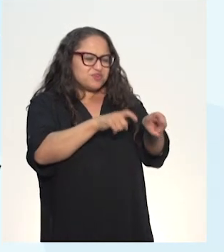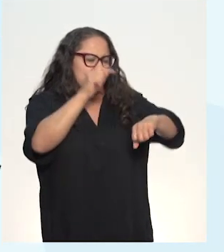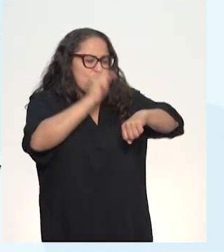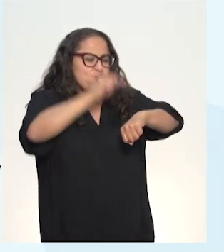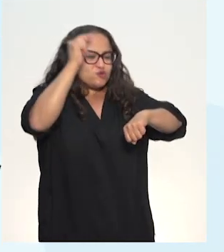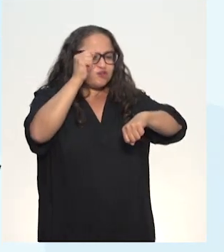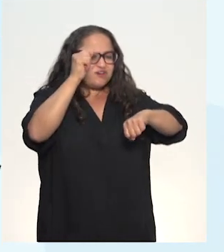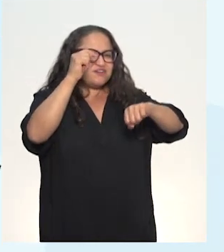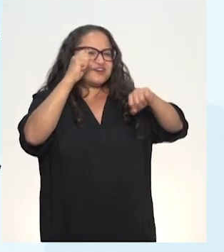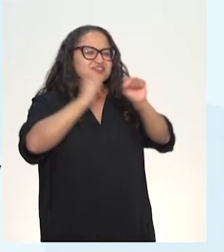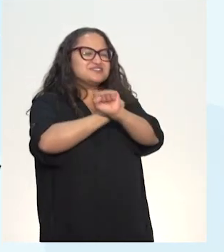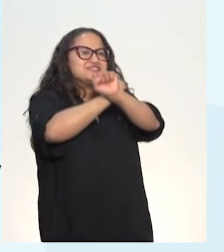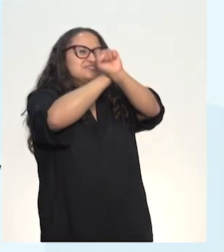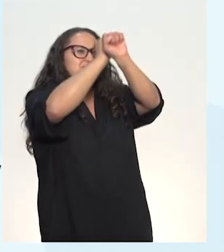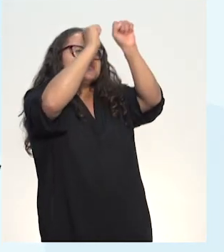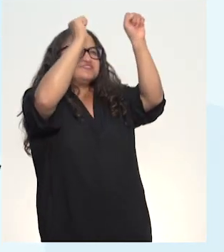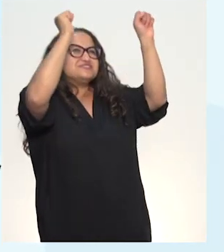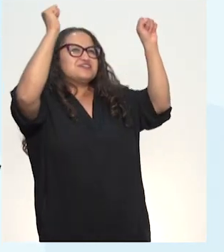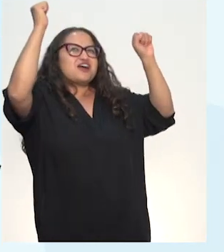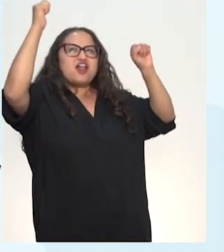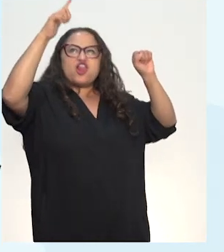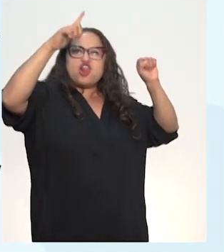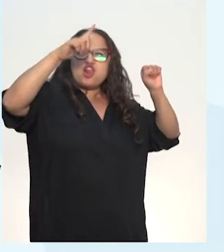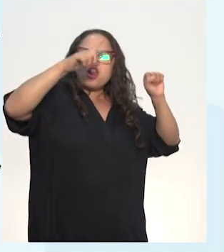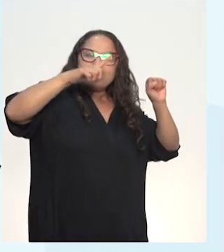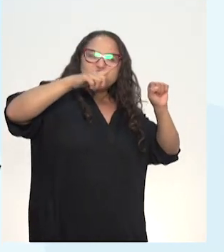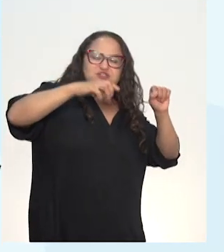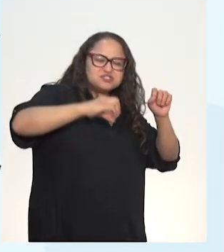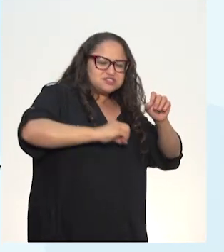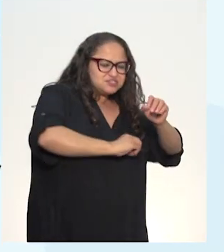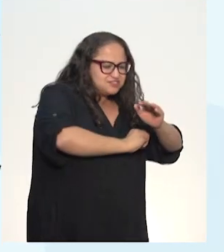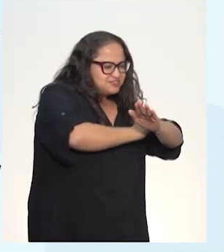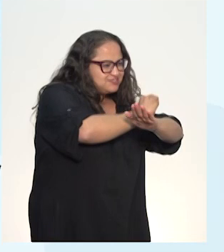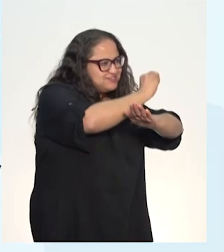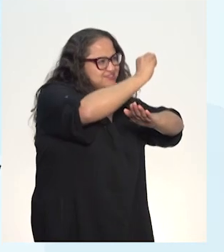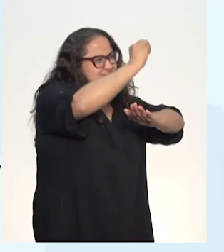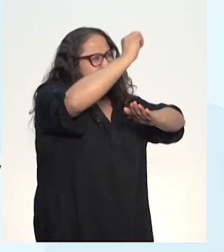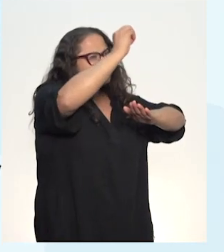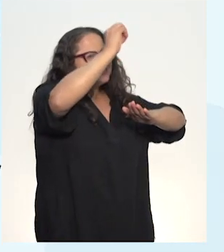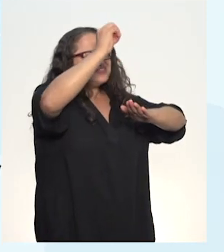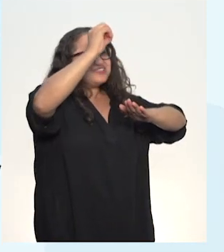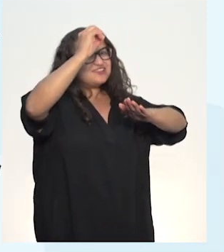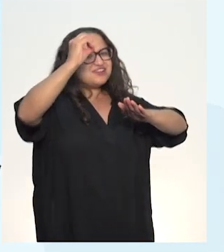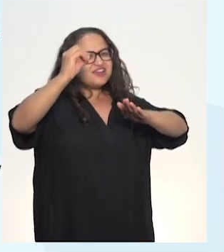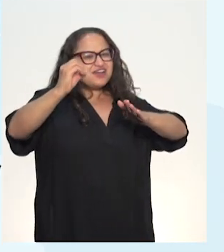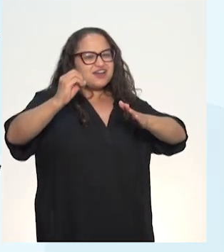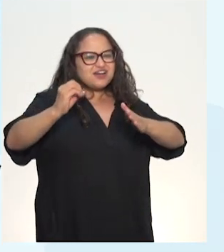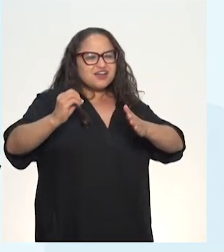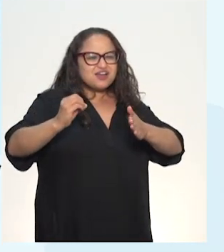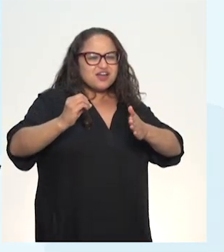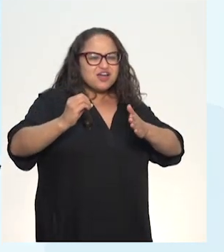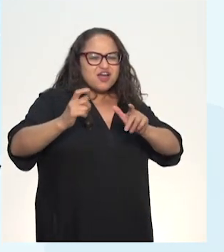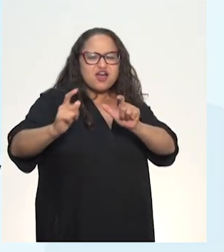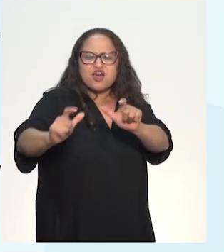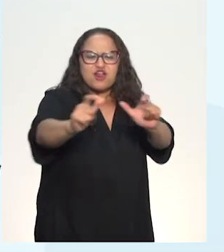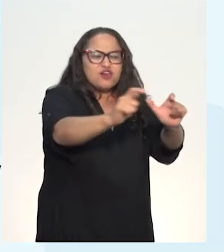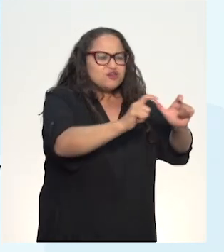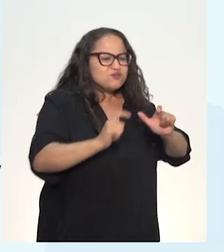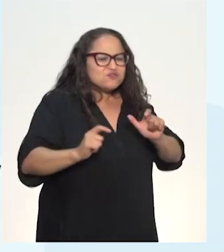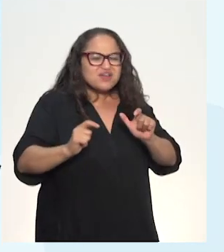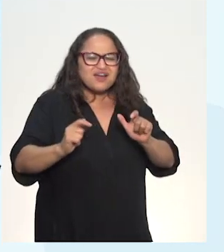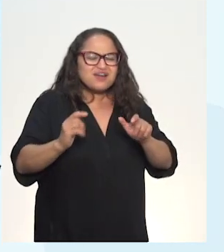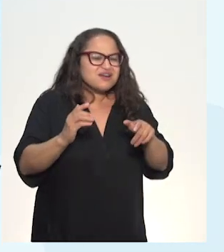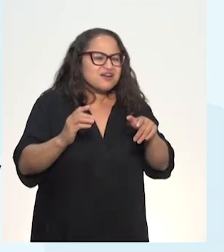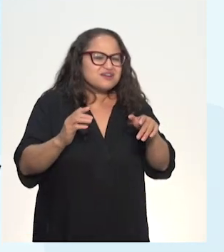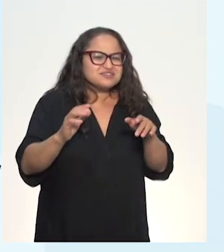raia, em que a luz estremece a erguer-se, todos os lugares são o mesmo lugar. Todas as terras são a mesma